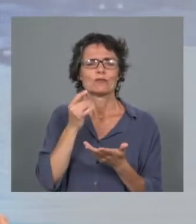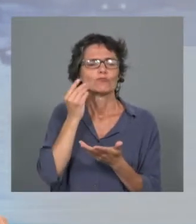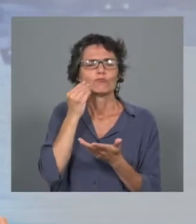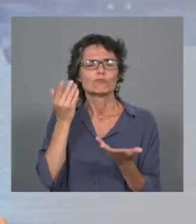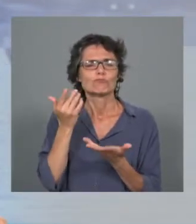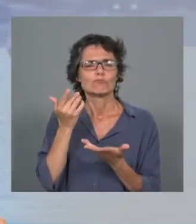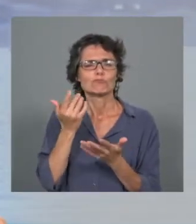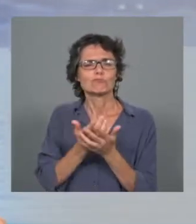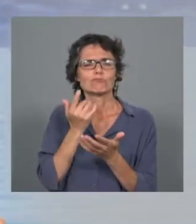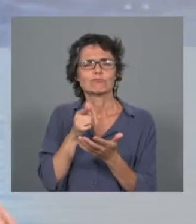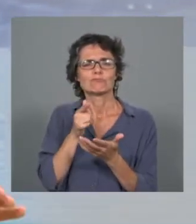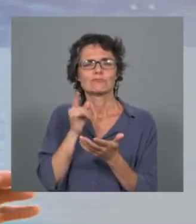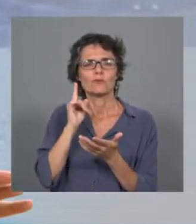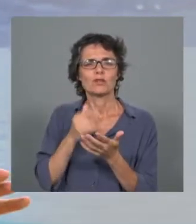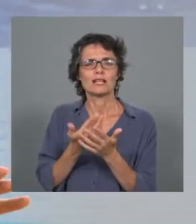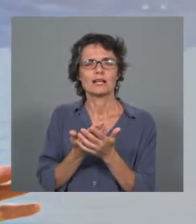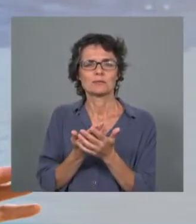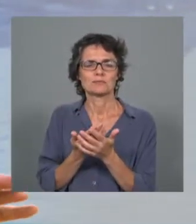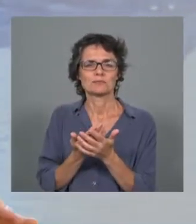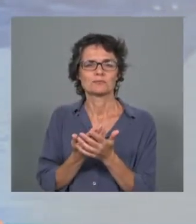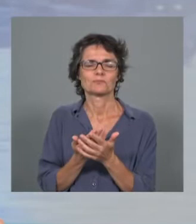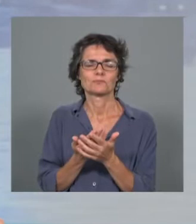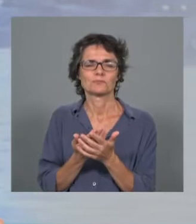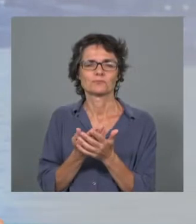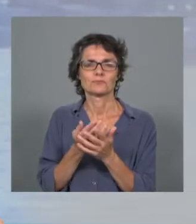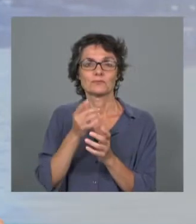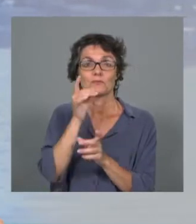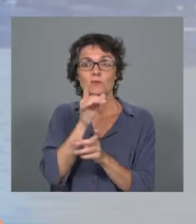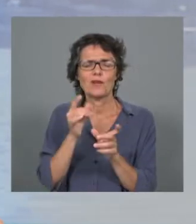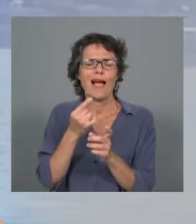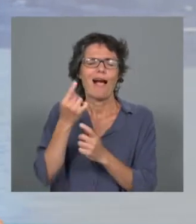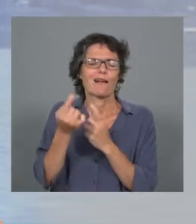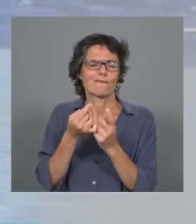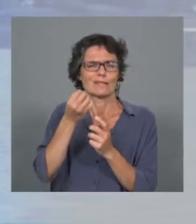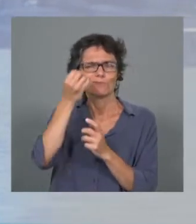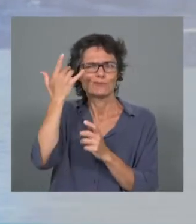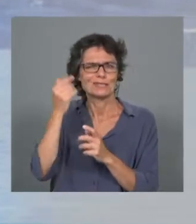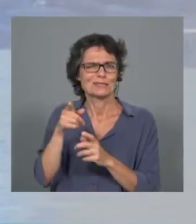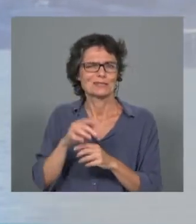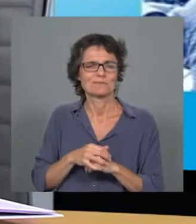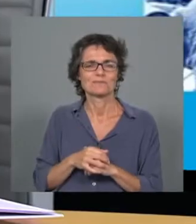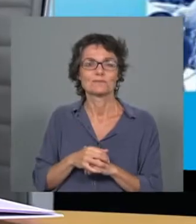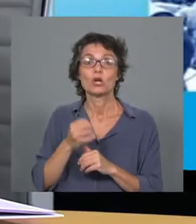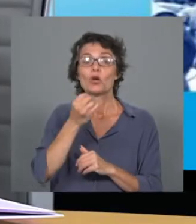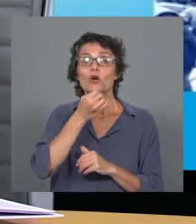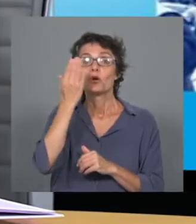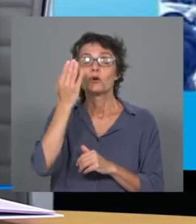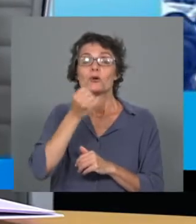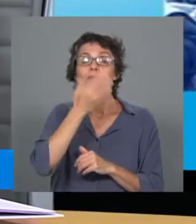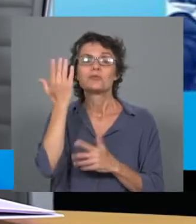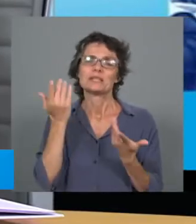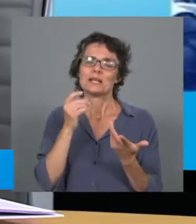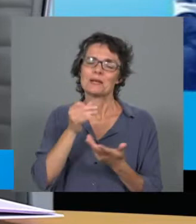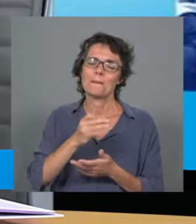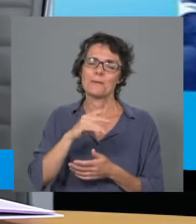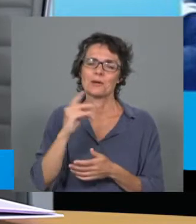valorização de quem porventura pudesse estar esquecido? Bom dia, Paulo. Muito obrigada por estar aqui. É um gosto. O Papa